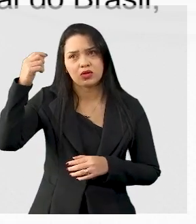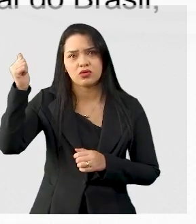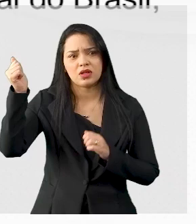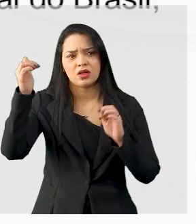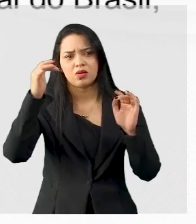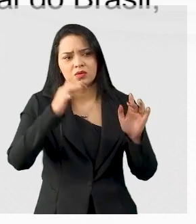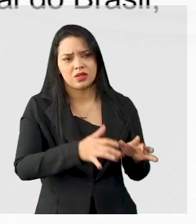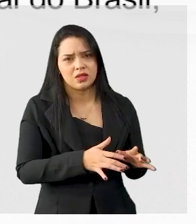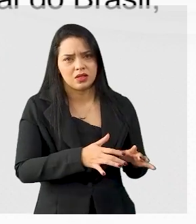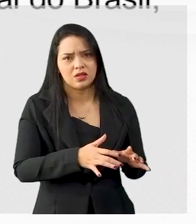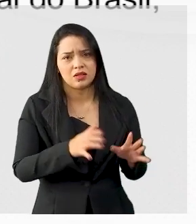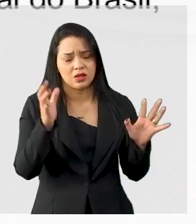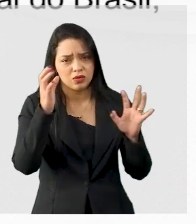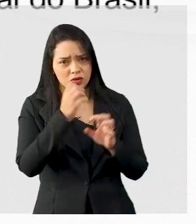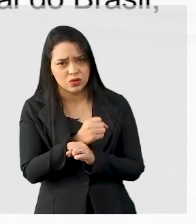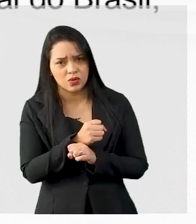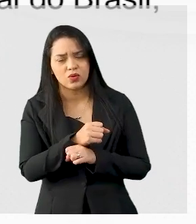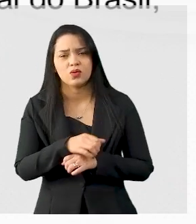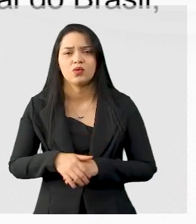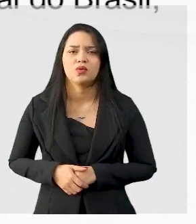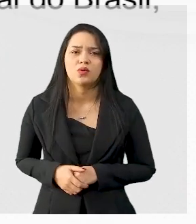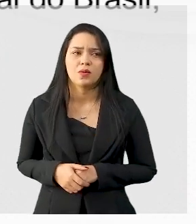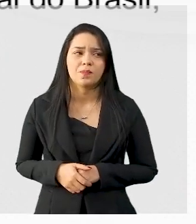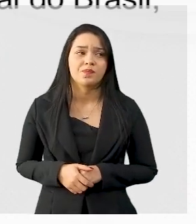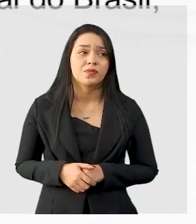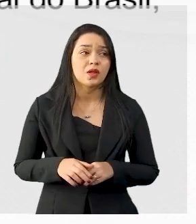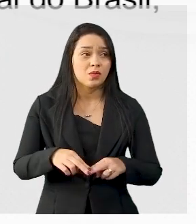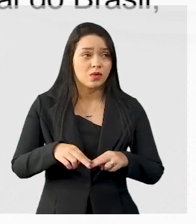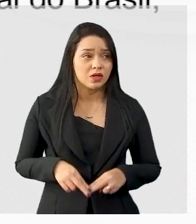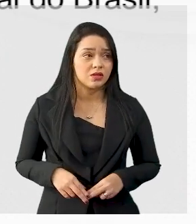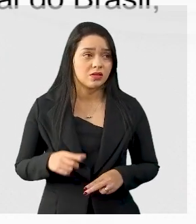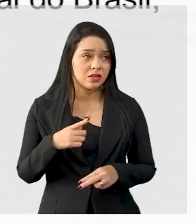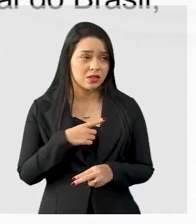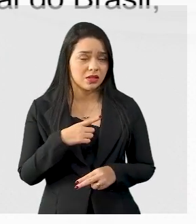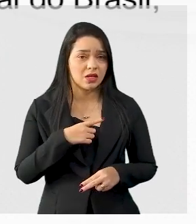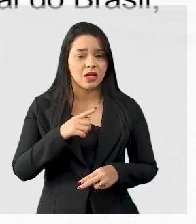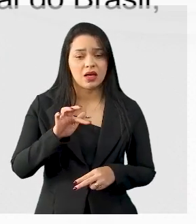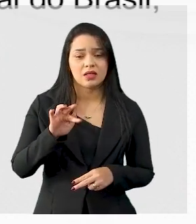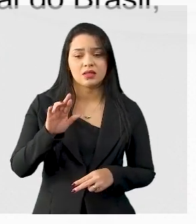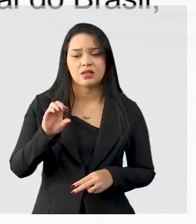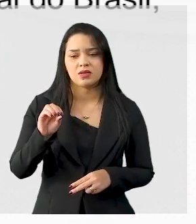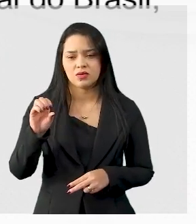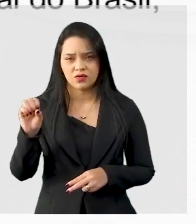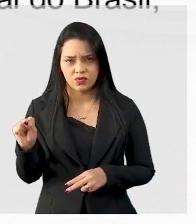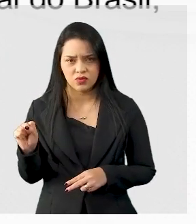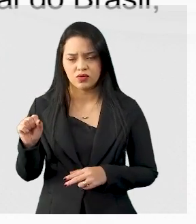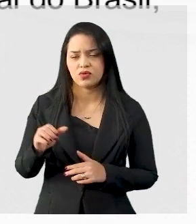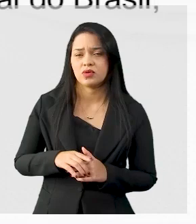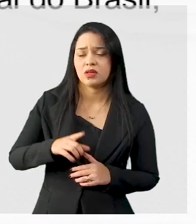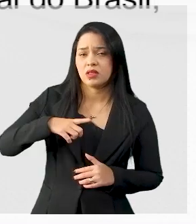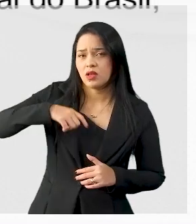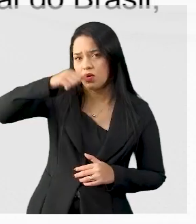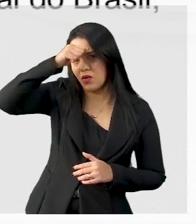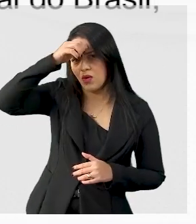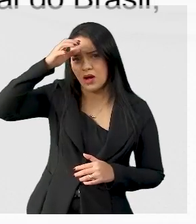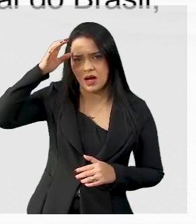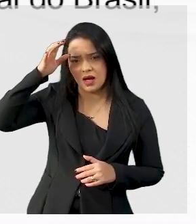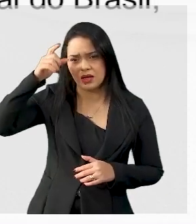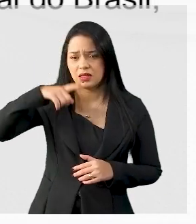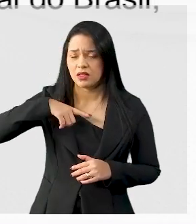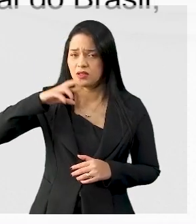aquela localidade, estar no escuro. Tá? Para isso é que serve na prática os fusos horários. Quando eu tenho o Acre se deslocando para um